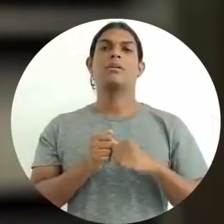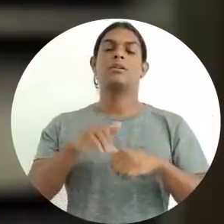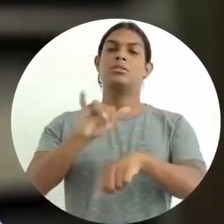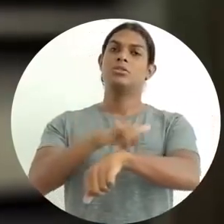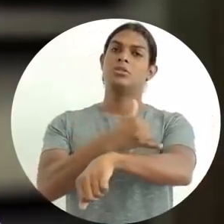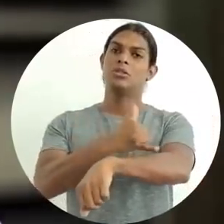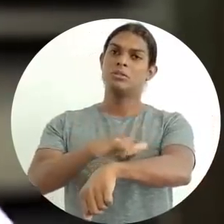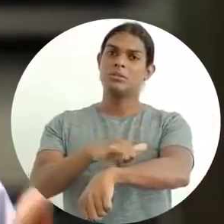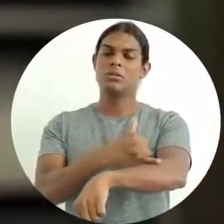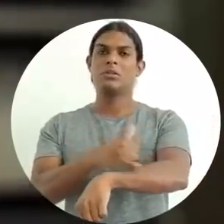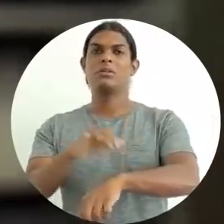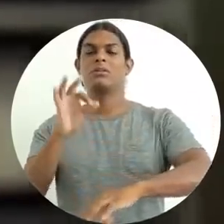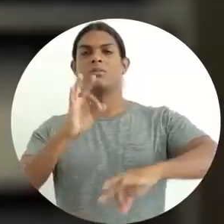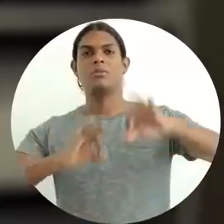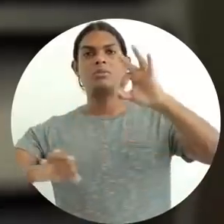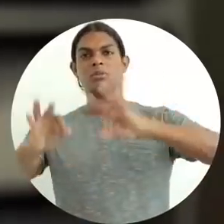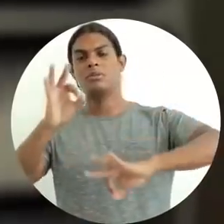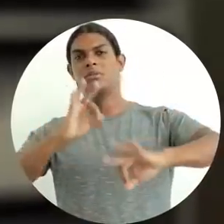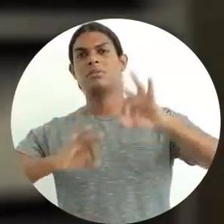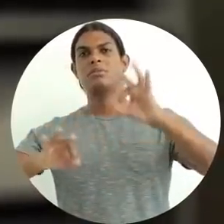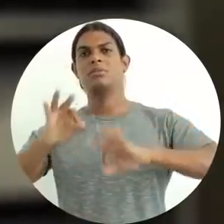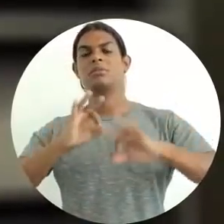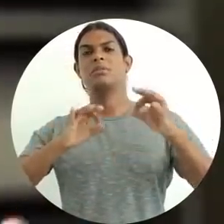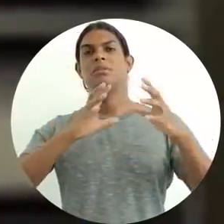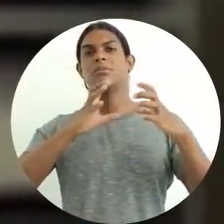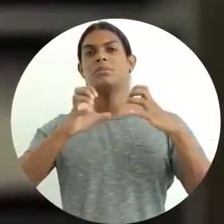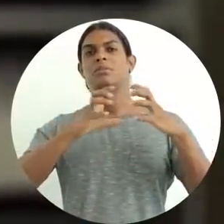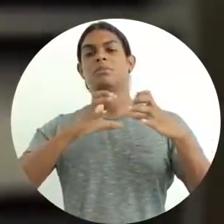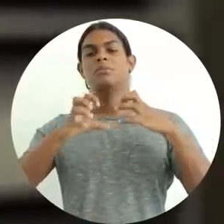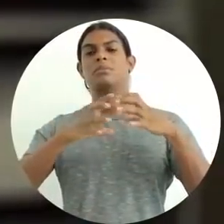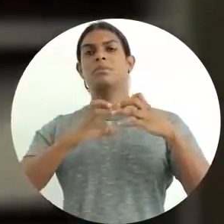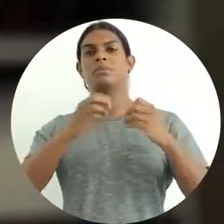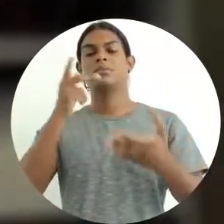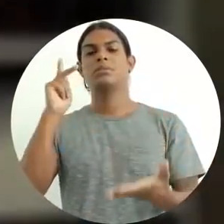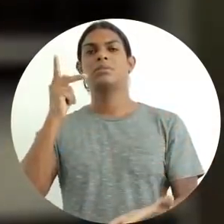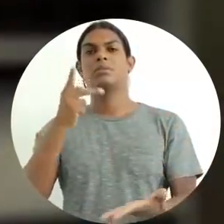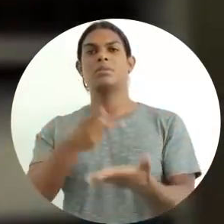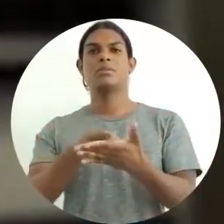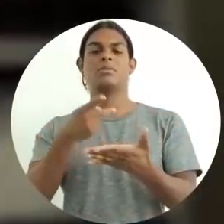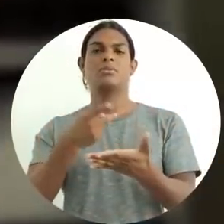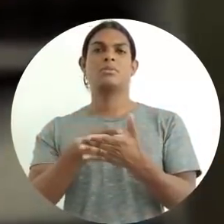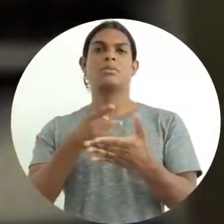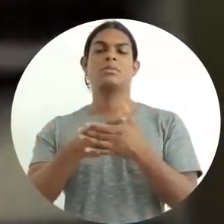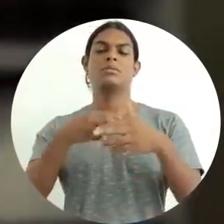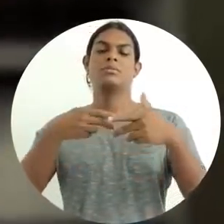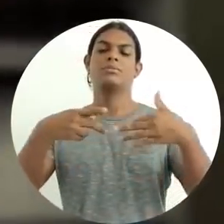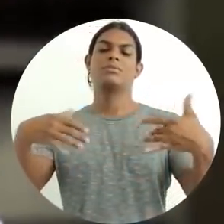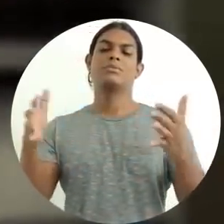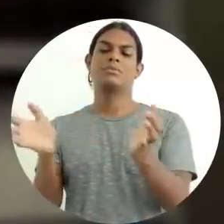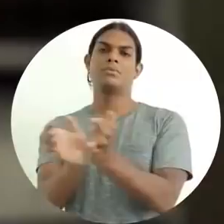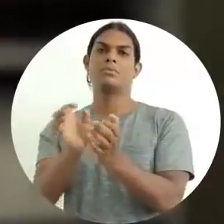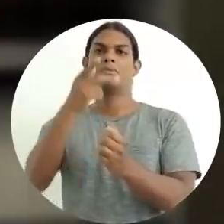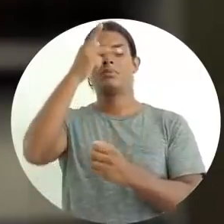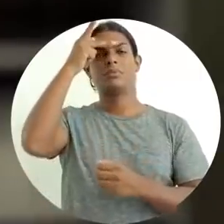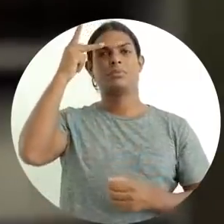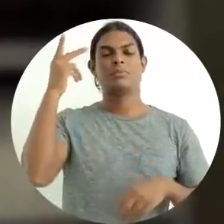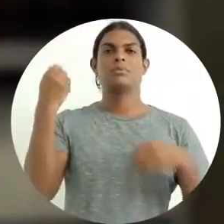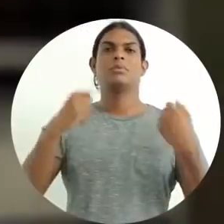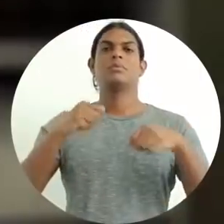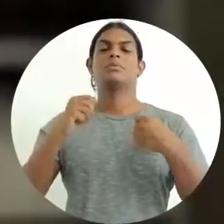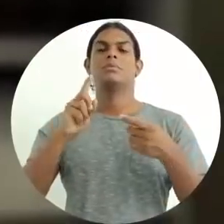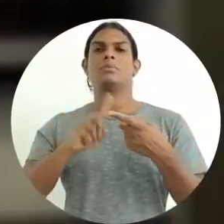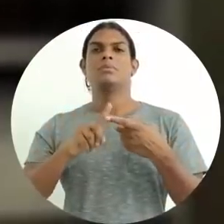situação, habilidade para administrar os conflitos que existem nos diversos grupos de pessoas.